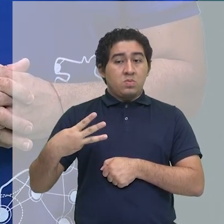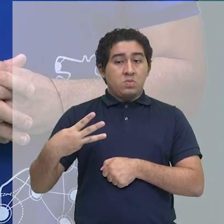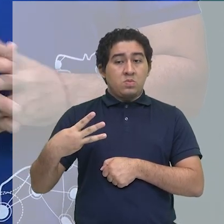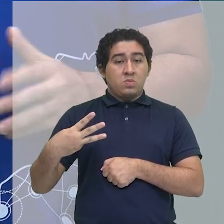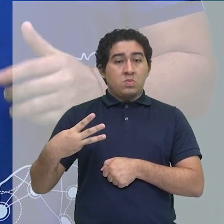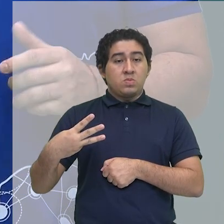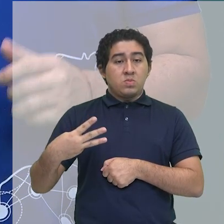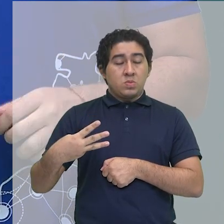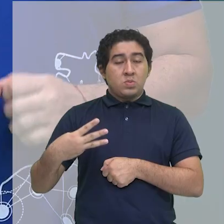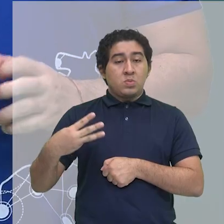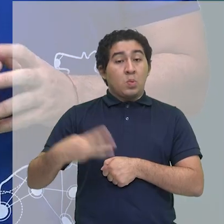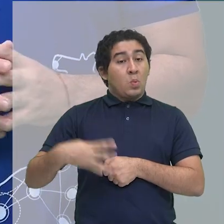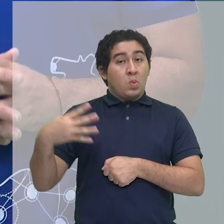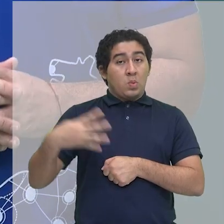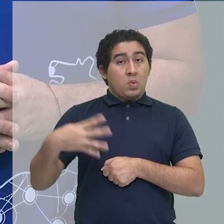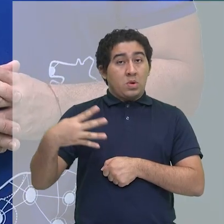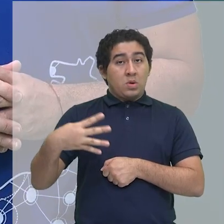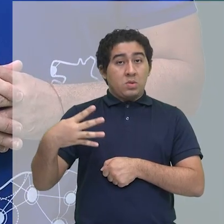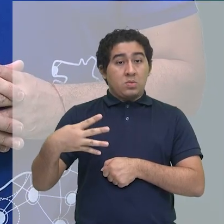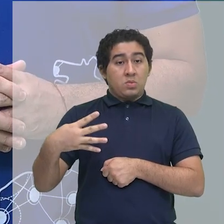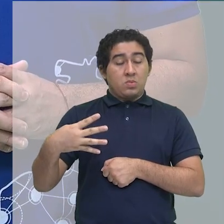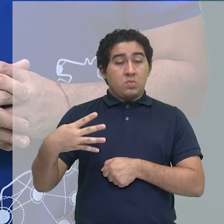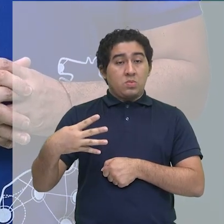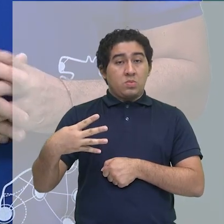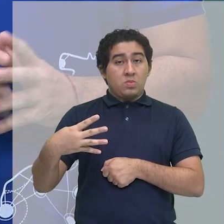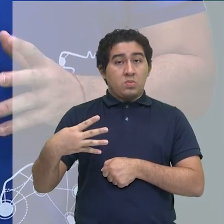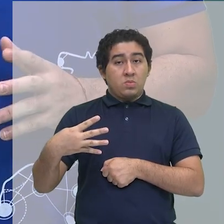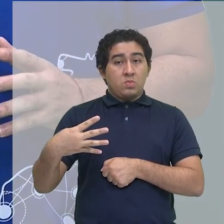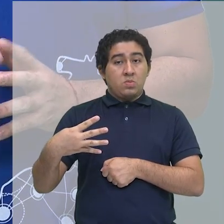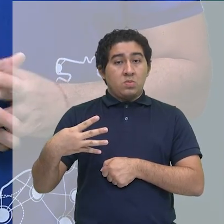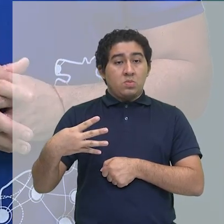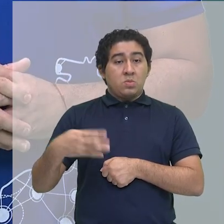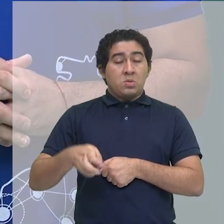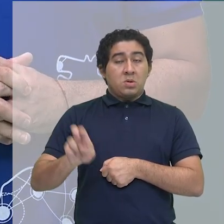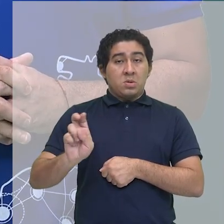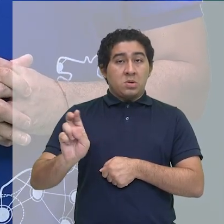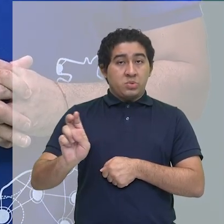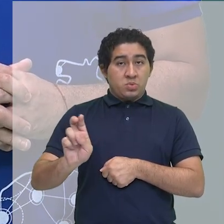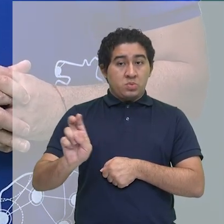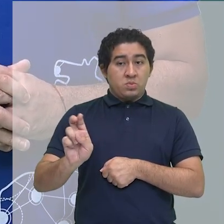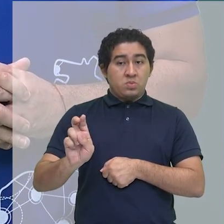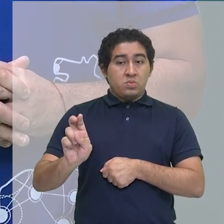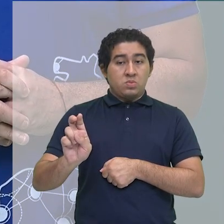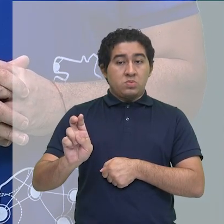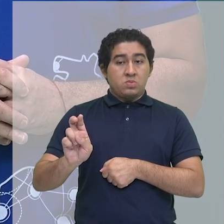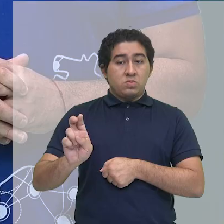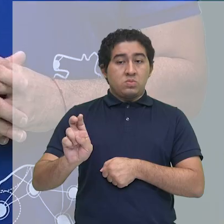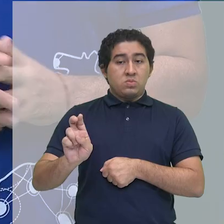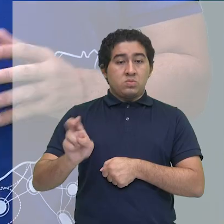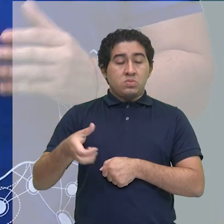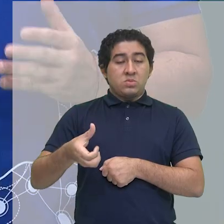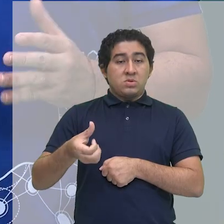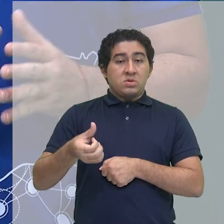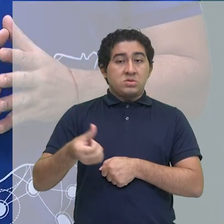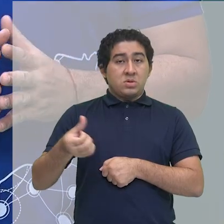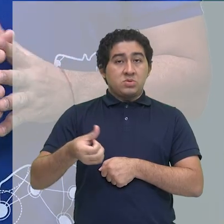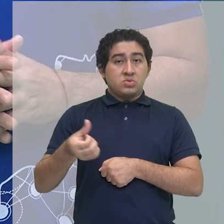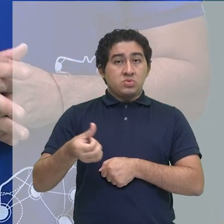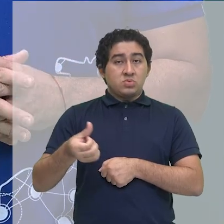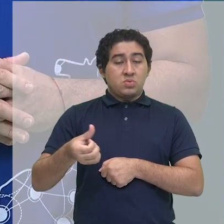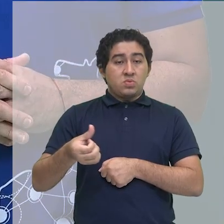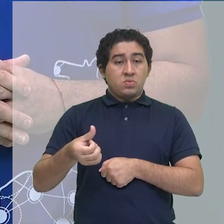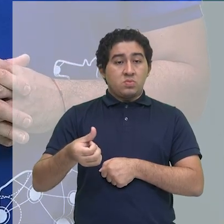translated. Next, descended. Próximo, emphasized. O próximo